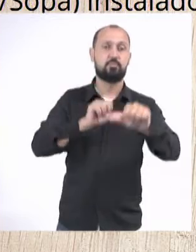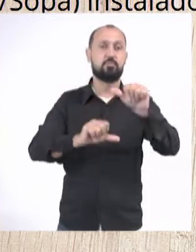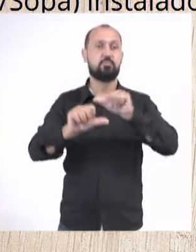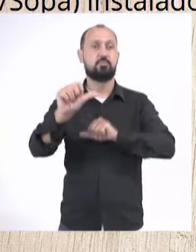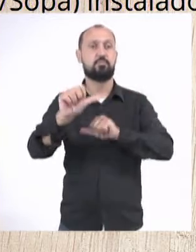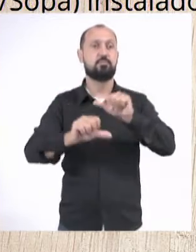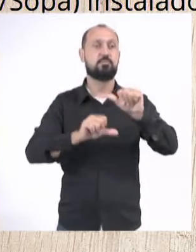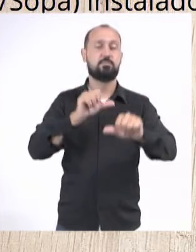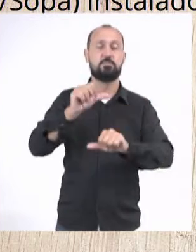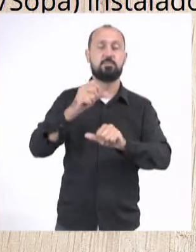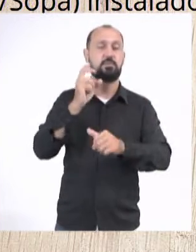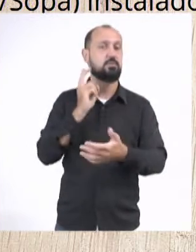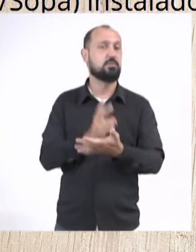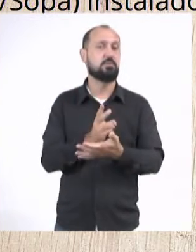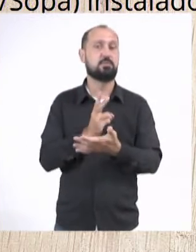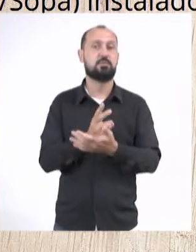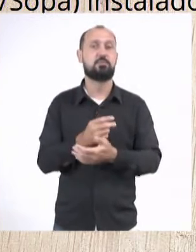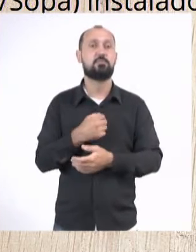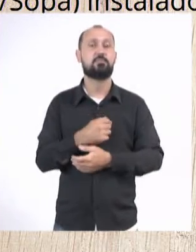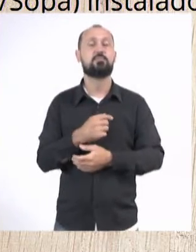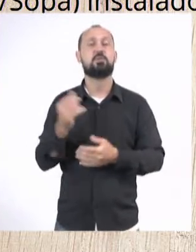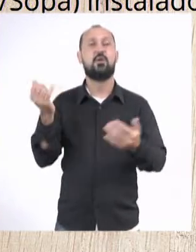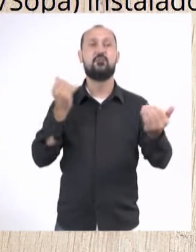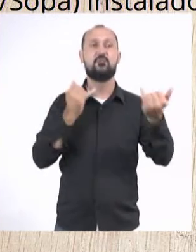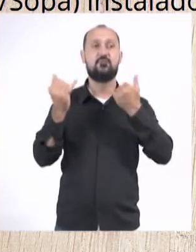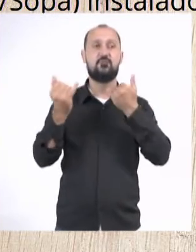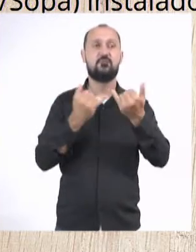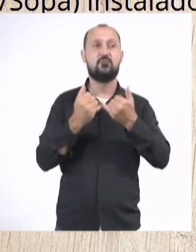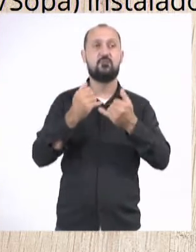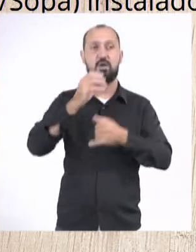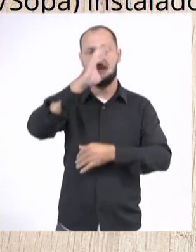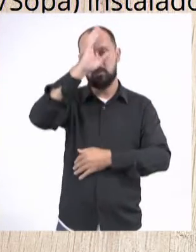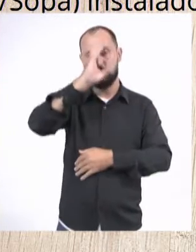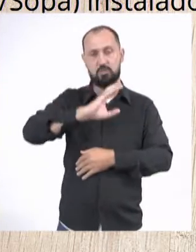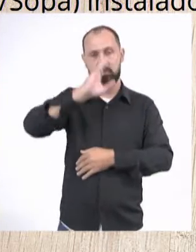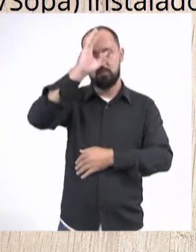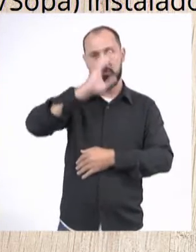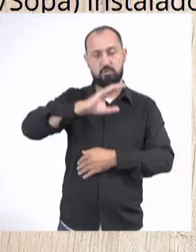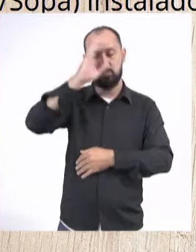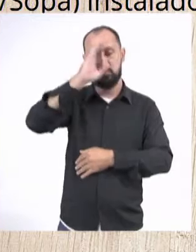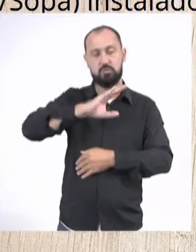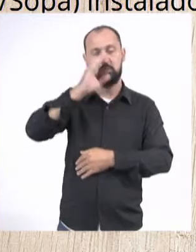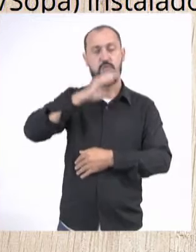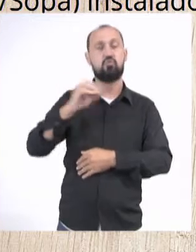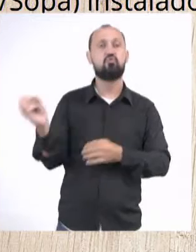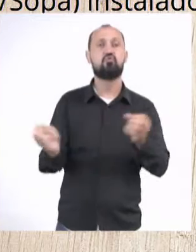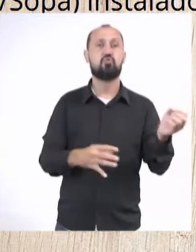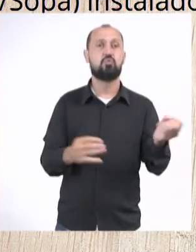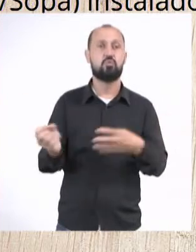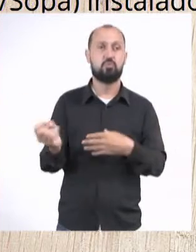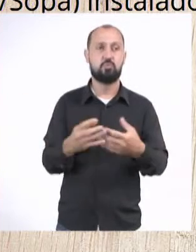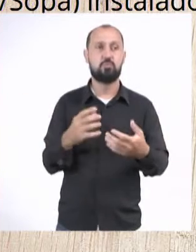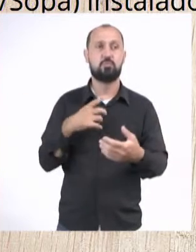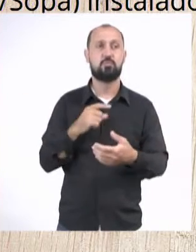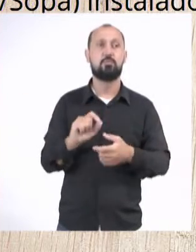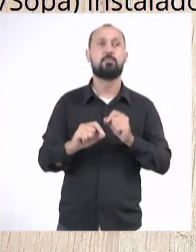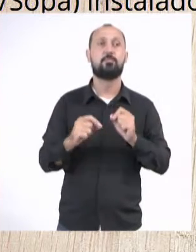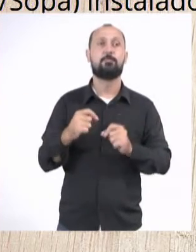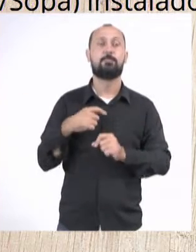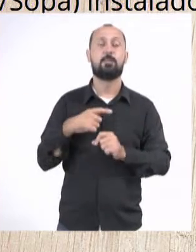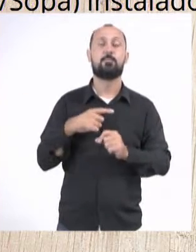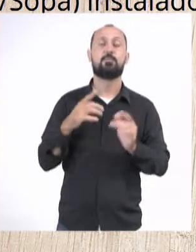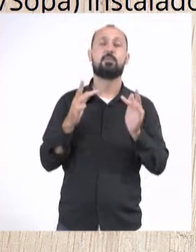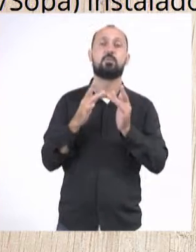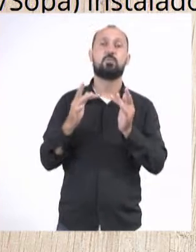aumenta, semanalmente nós estamos recebendo dados para a inserção de novos usuários, para